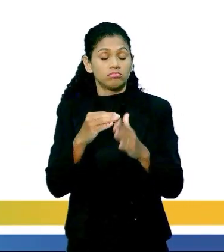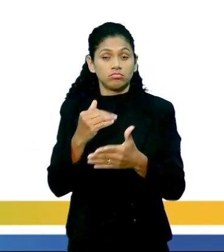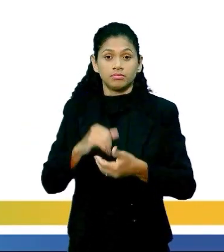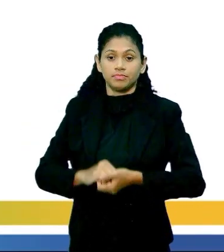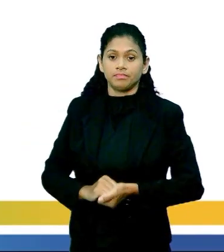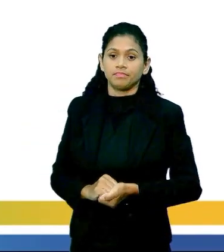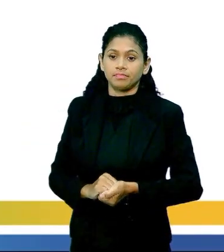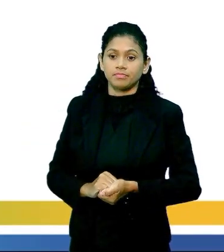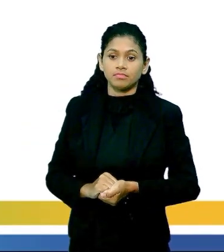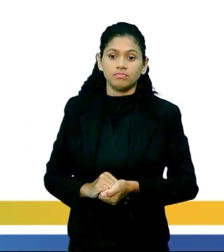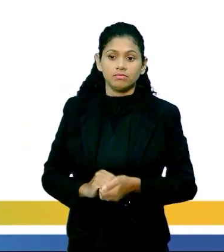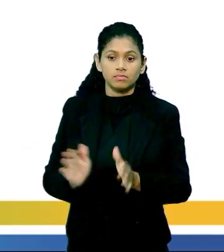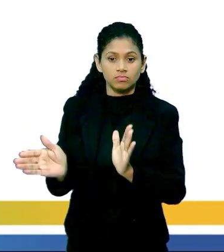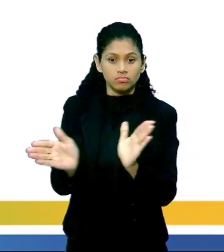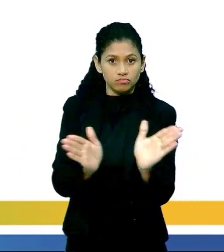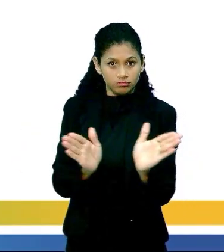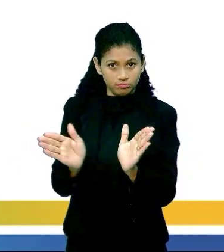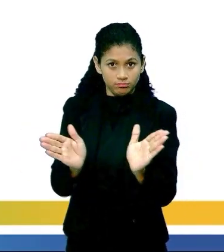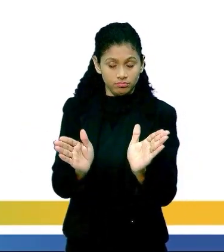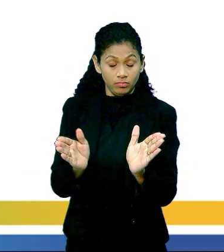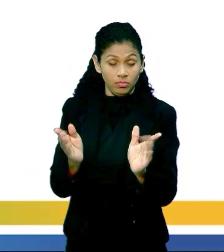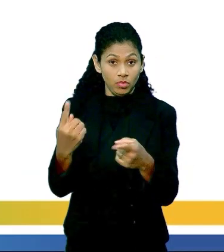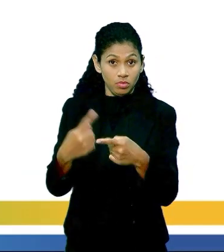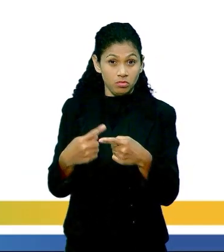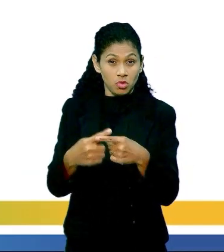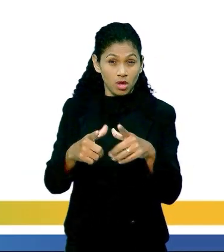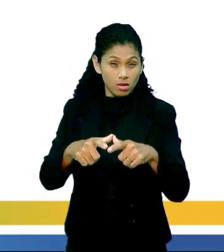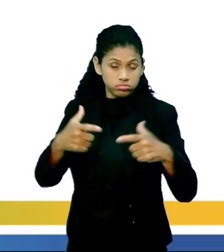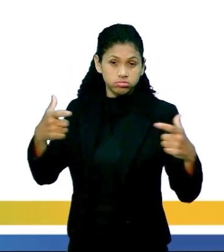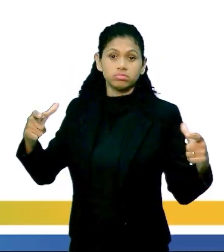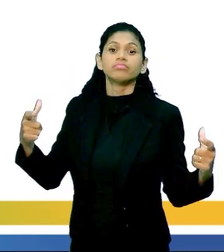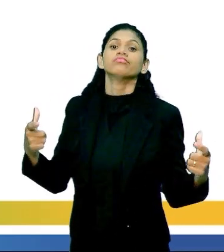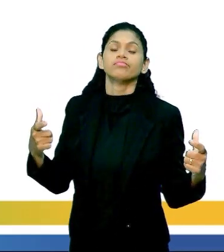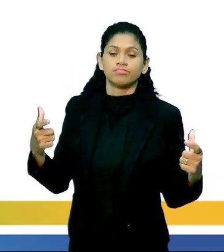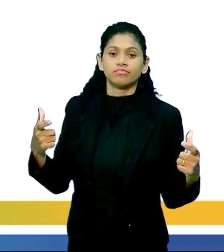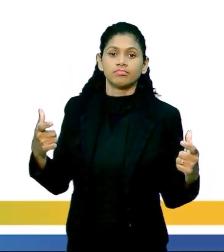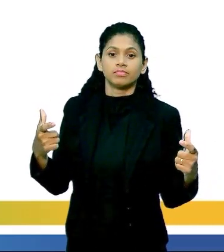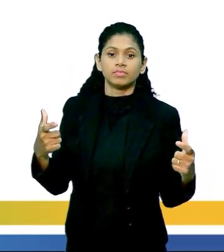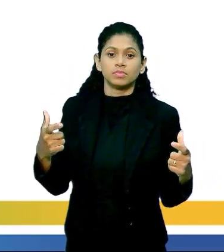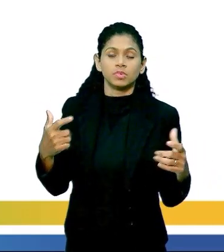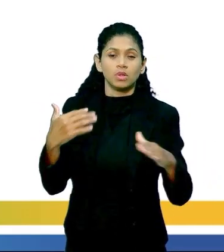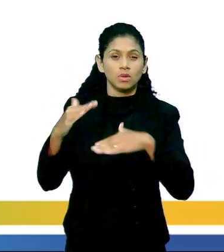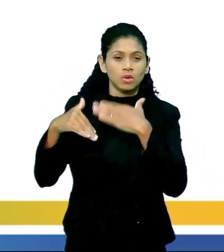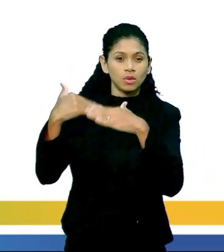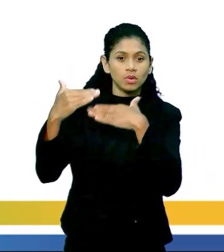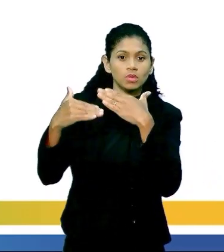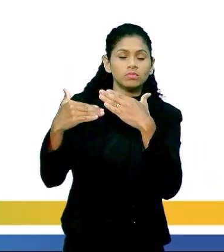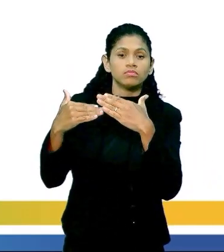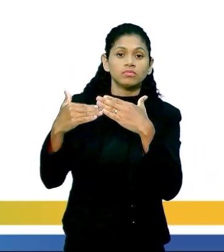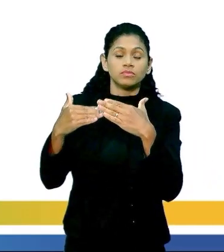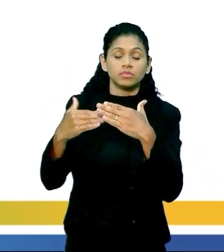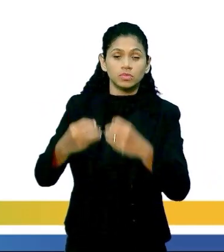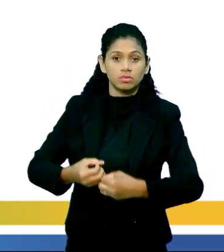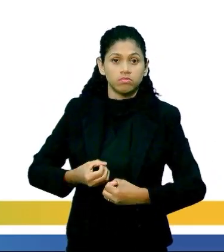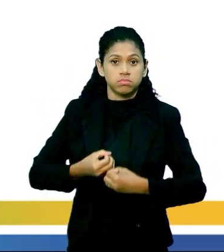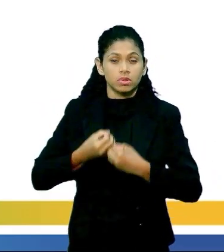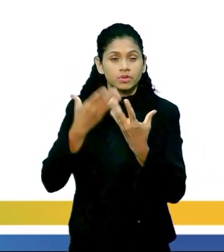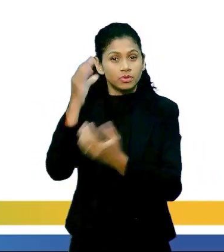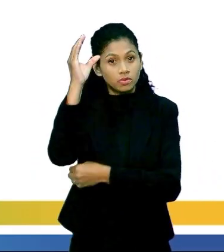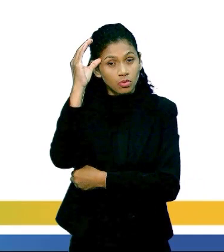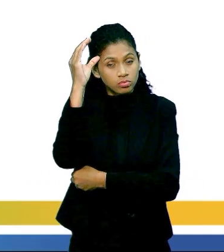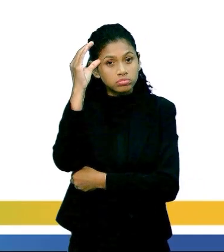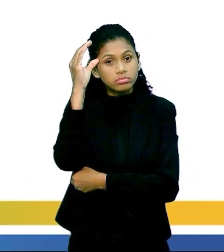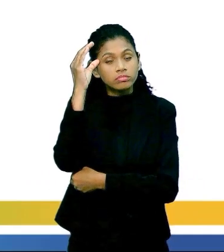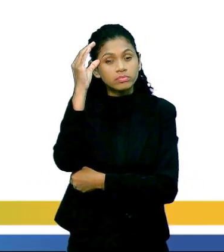vertentes. Porque o universo da dança é vasto e abrangente, sua construção ocorre por meio da manifestação de